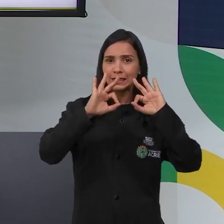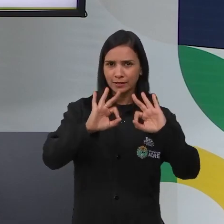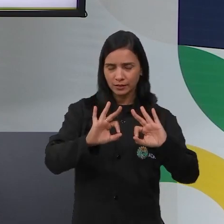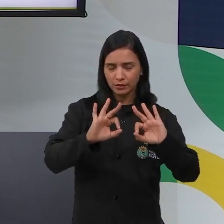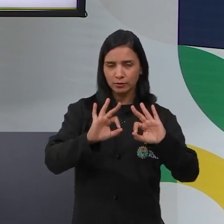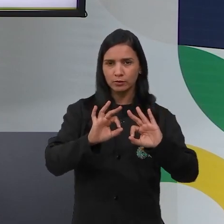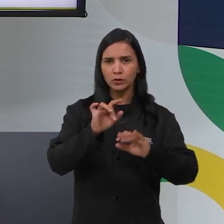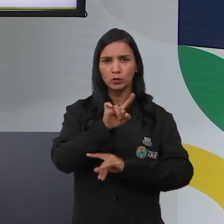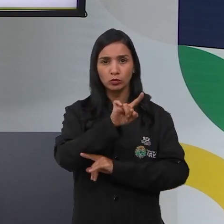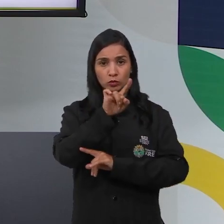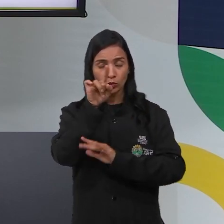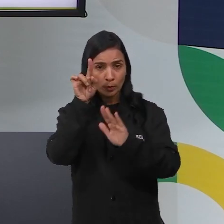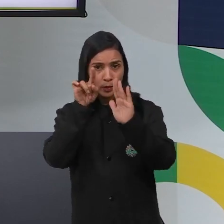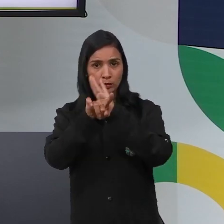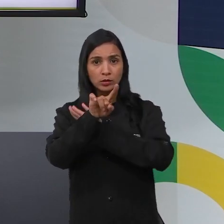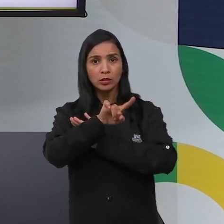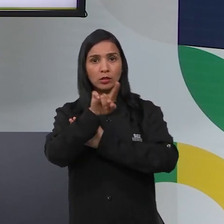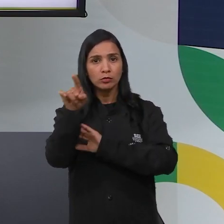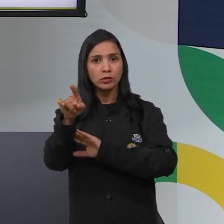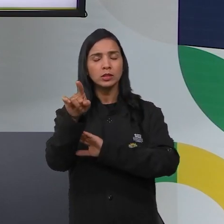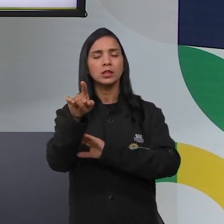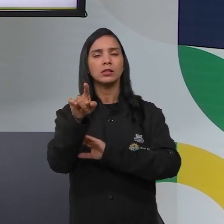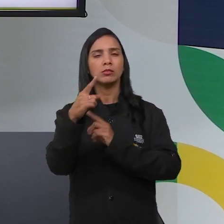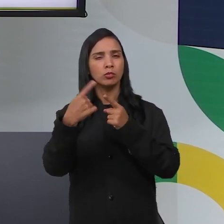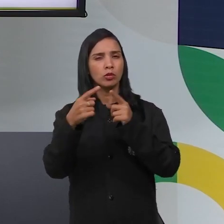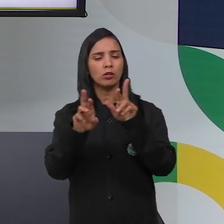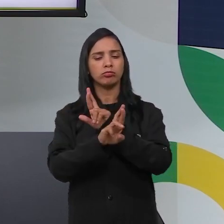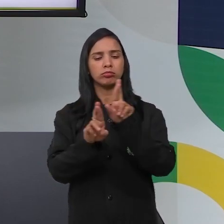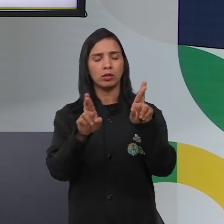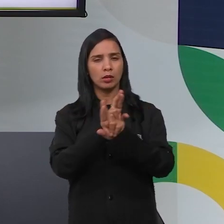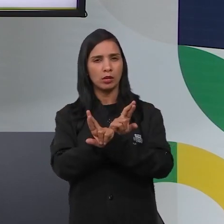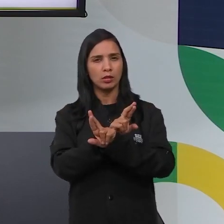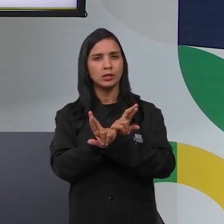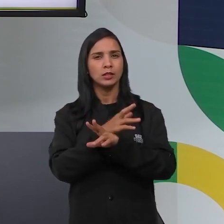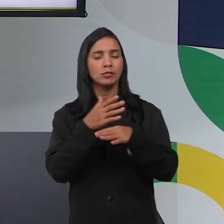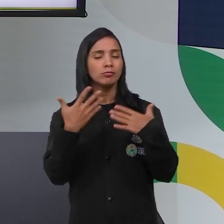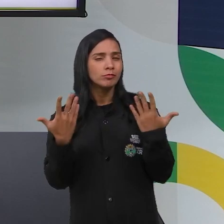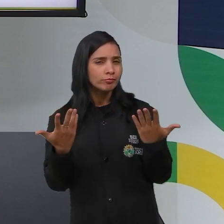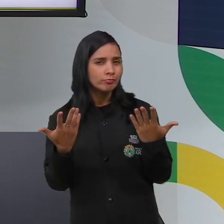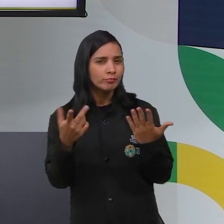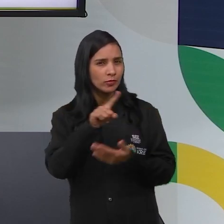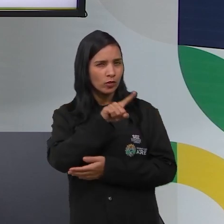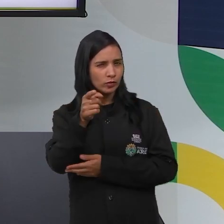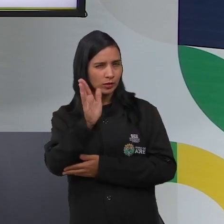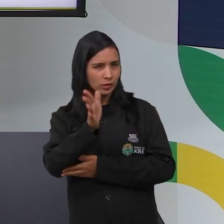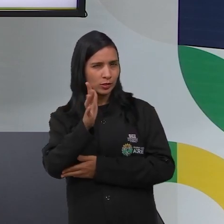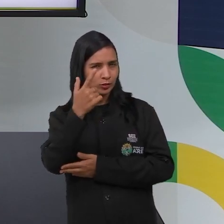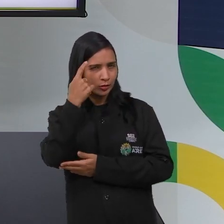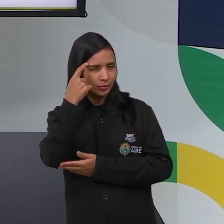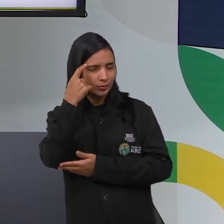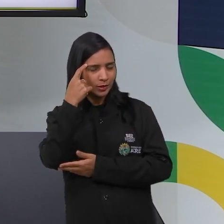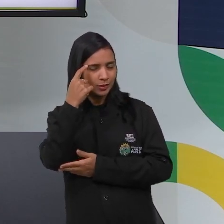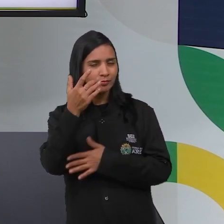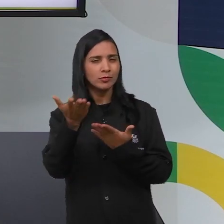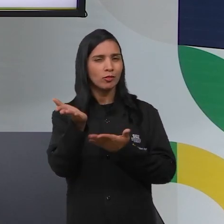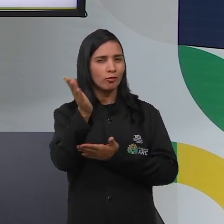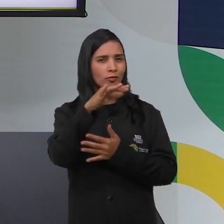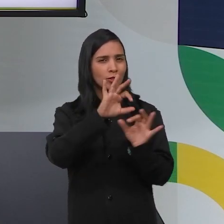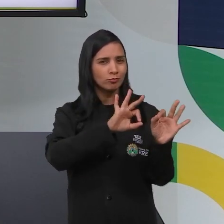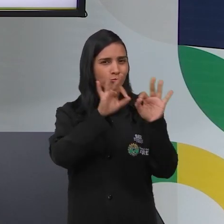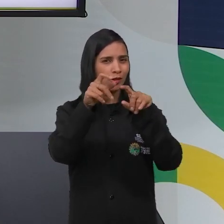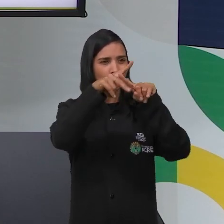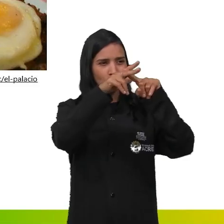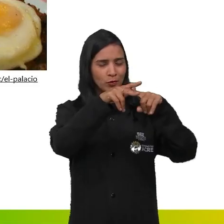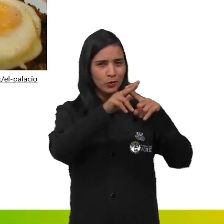nossa questão em relação aos quantifiers? Você já pensou aí? Será que você acertou? Vamos agora ver a